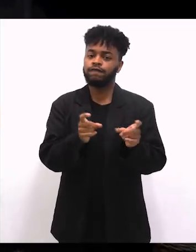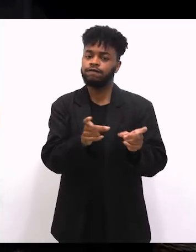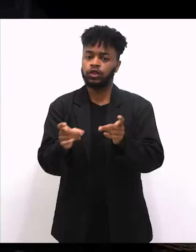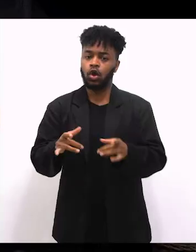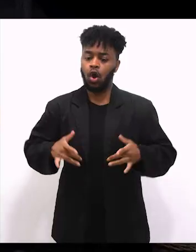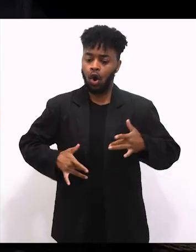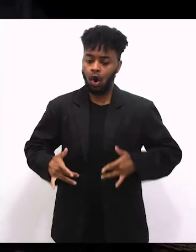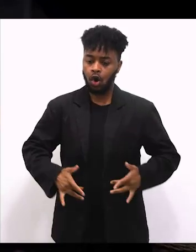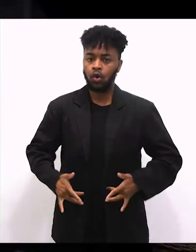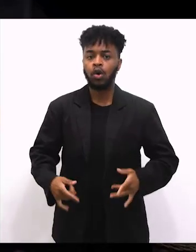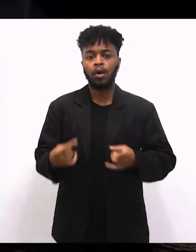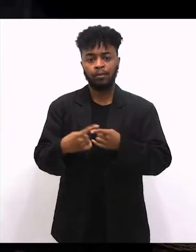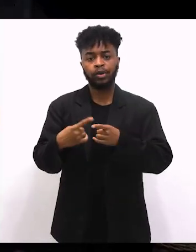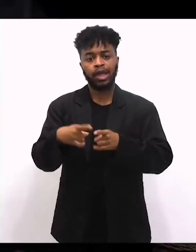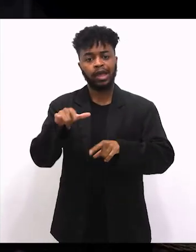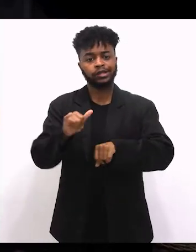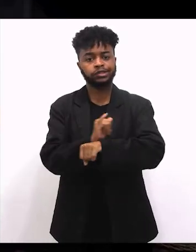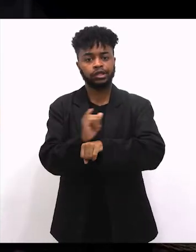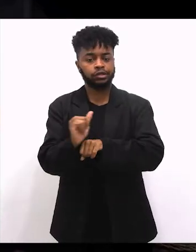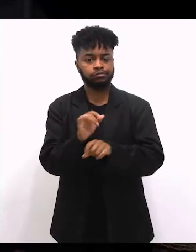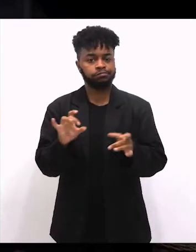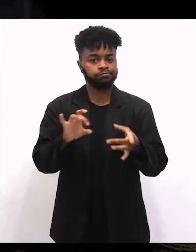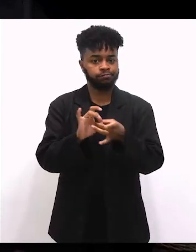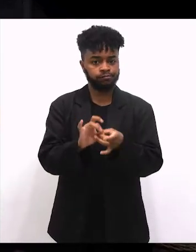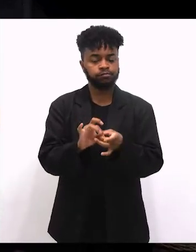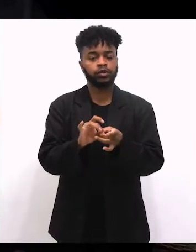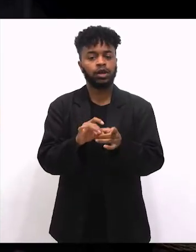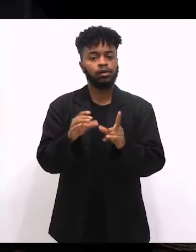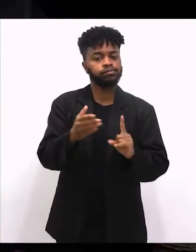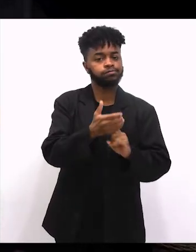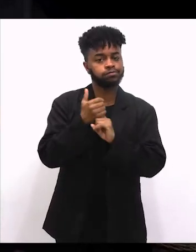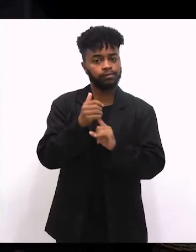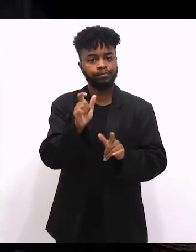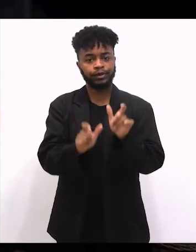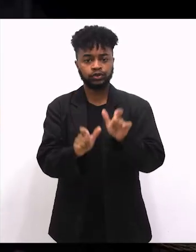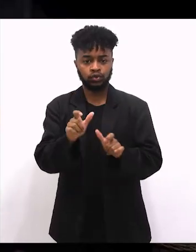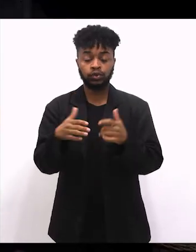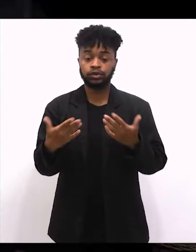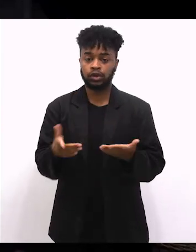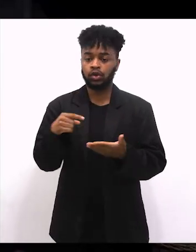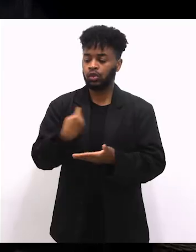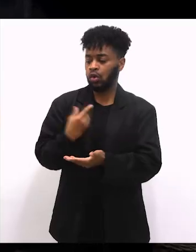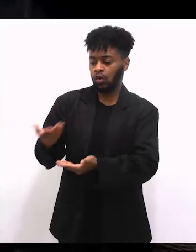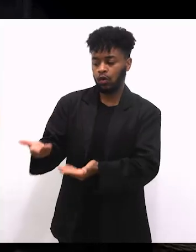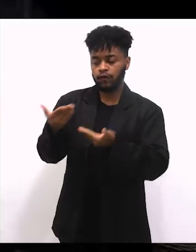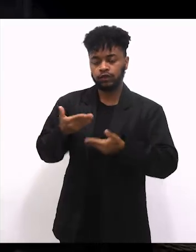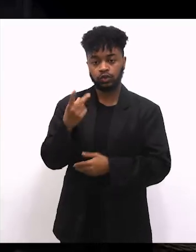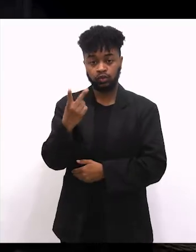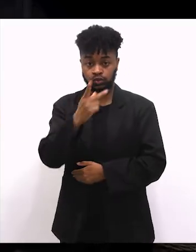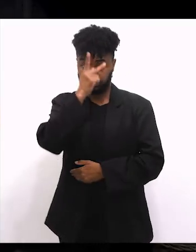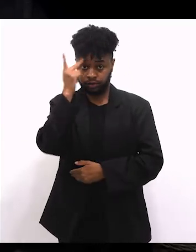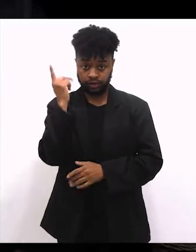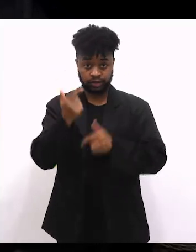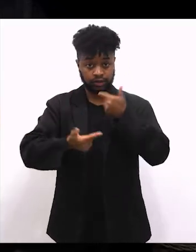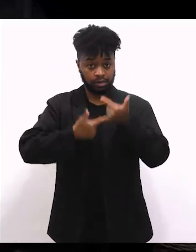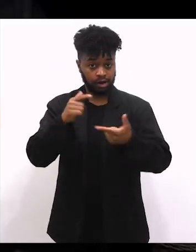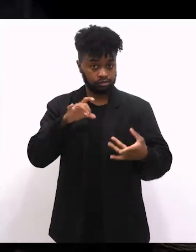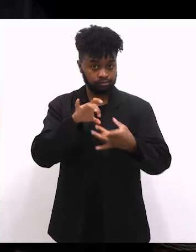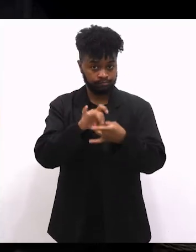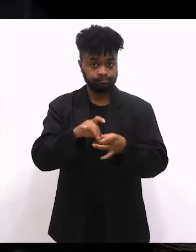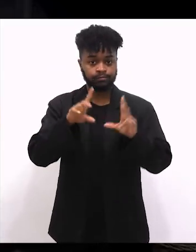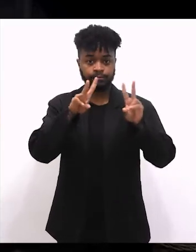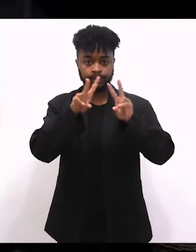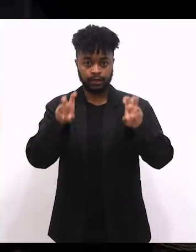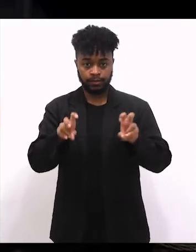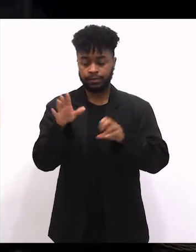de órgãos, que é uma das modalidades do tráfico de pessoas. Bom, para isso a gente trouxe aqui duas pessoas que trabalham diretamente com